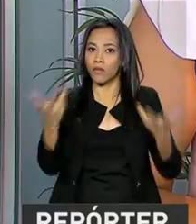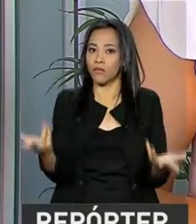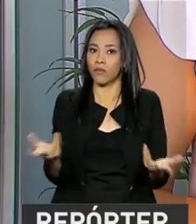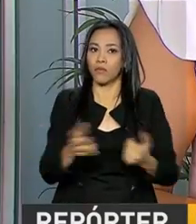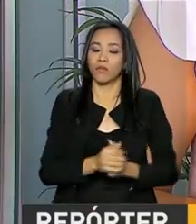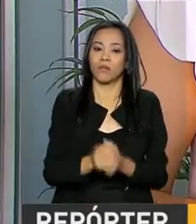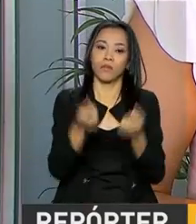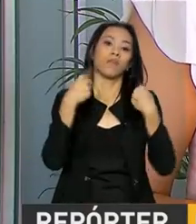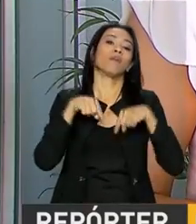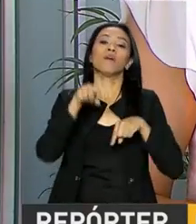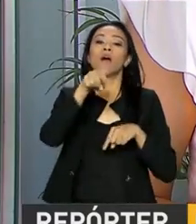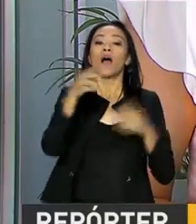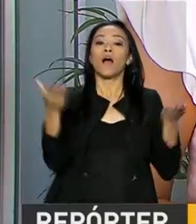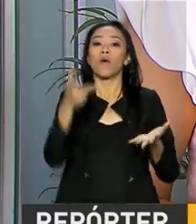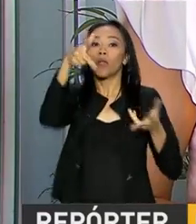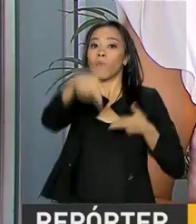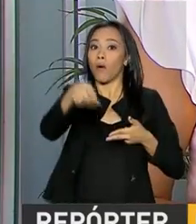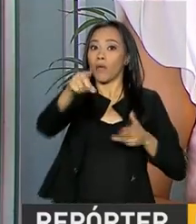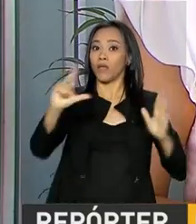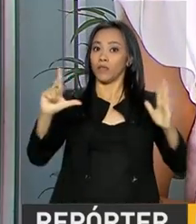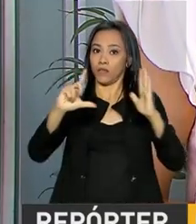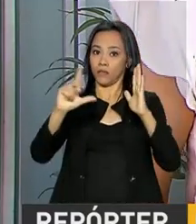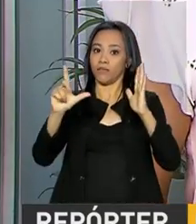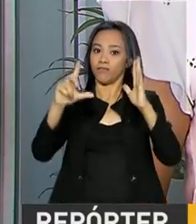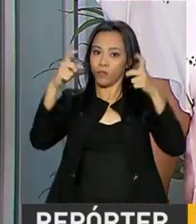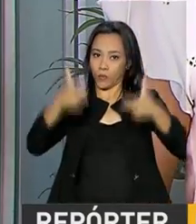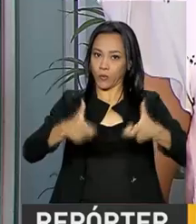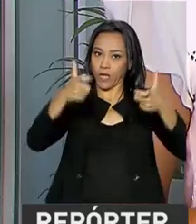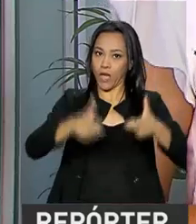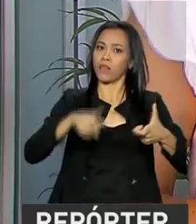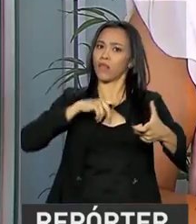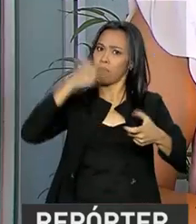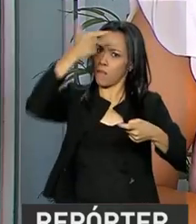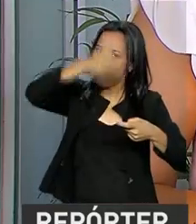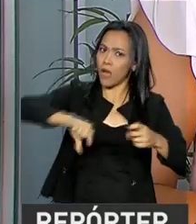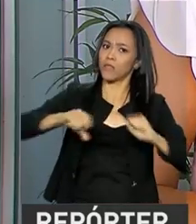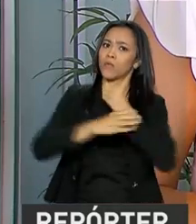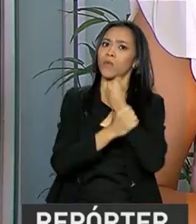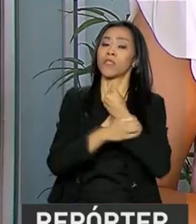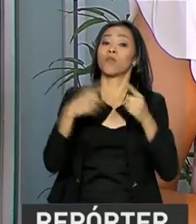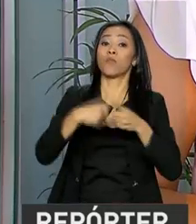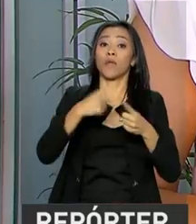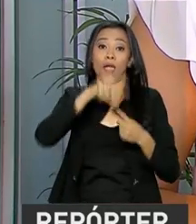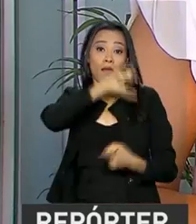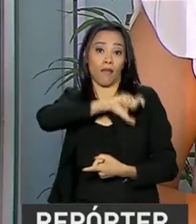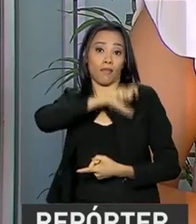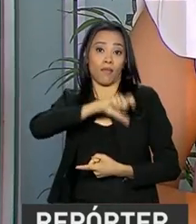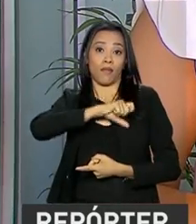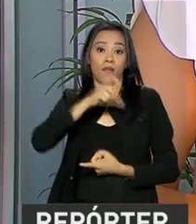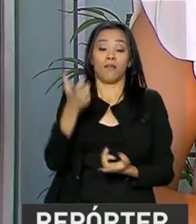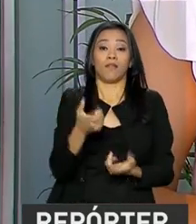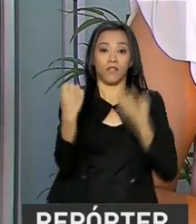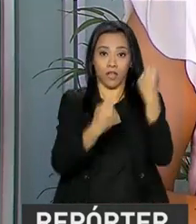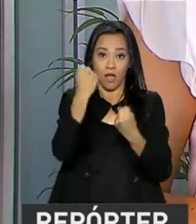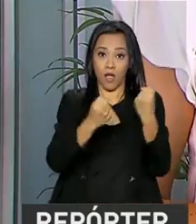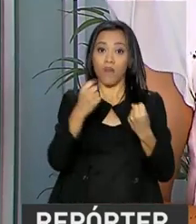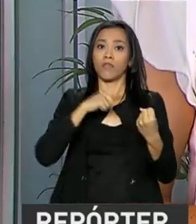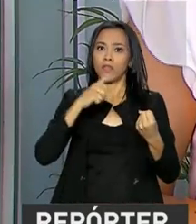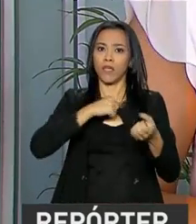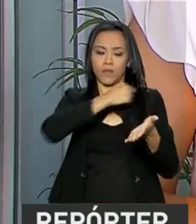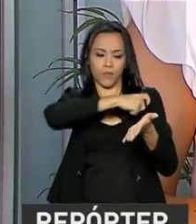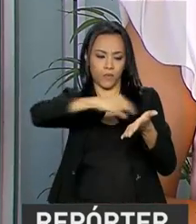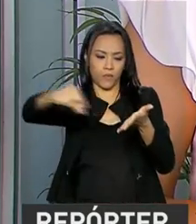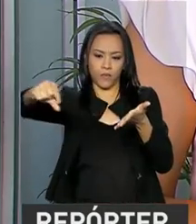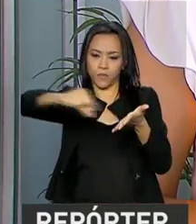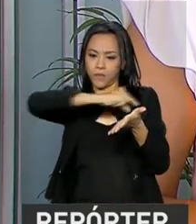estabelecimentos comerciais como esse vão contar com uma segurança a mais é que a carteira nacional de habilitação vai ter um código digital que